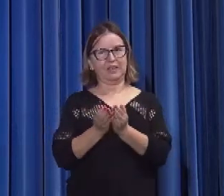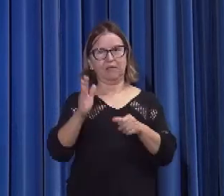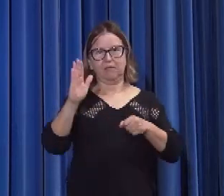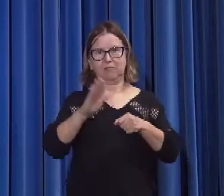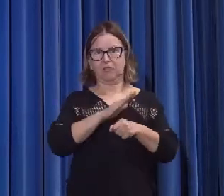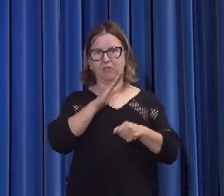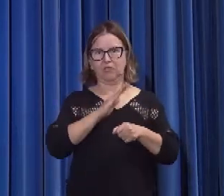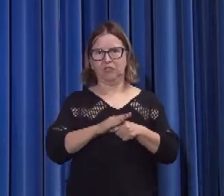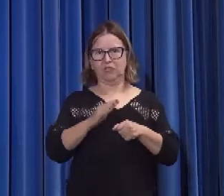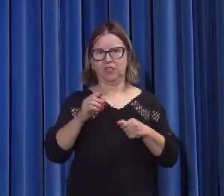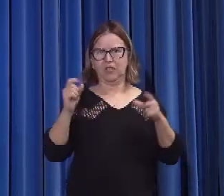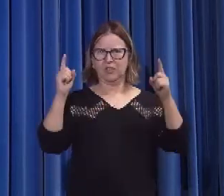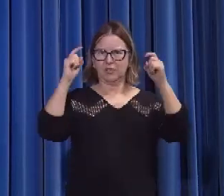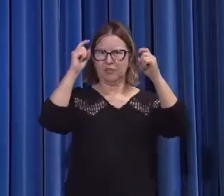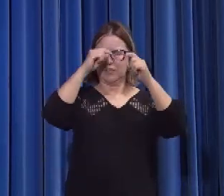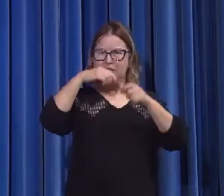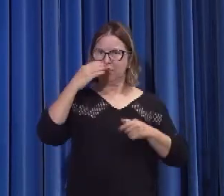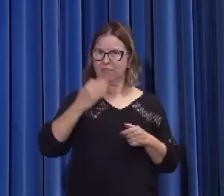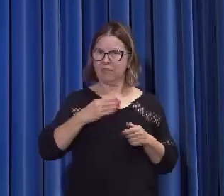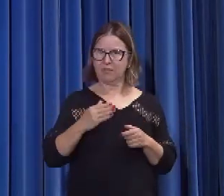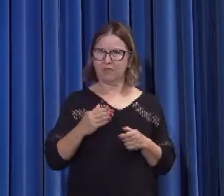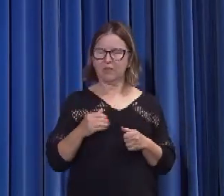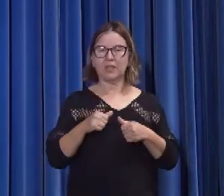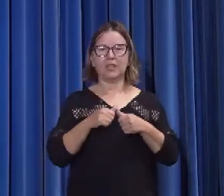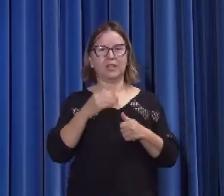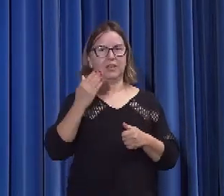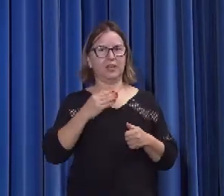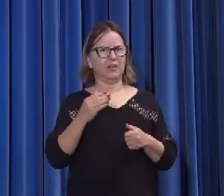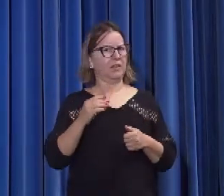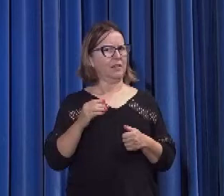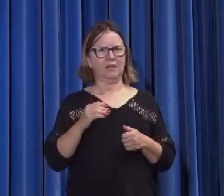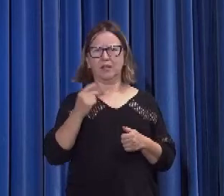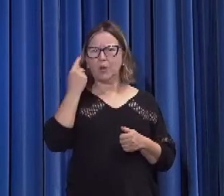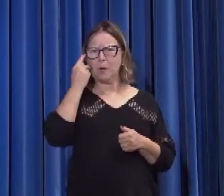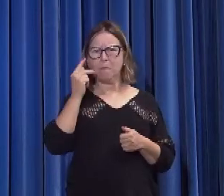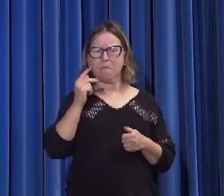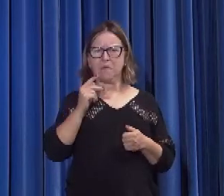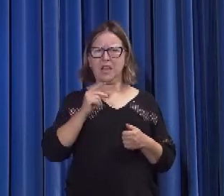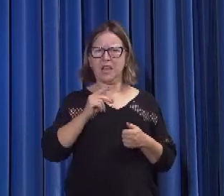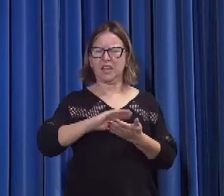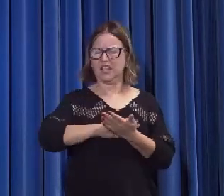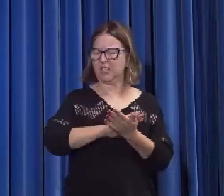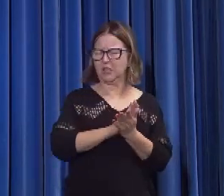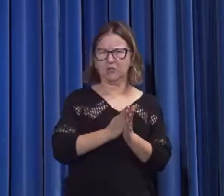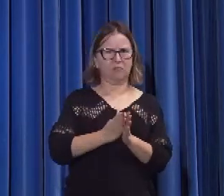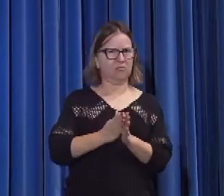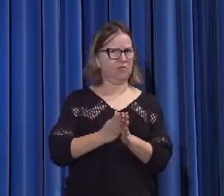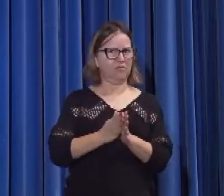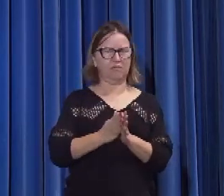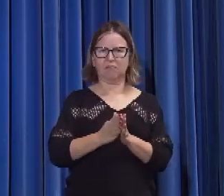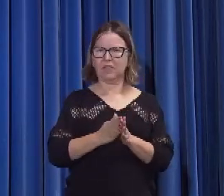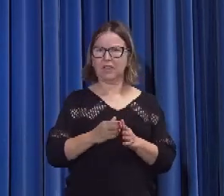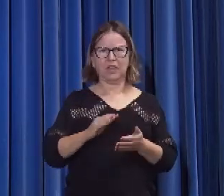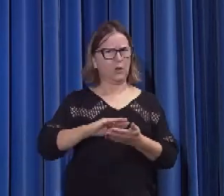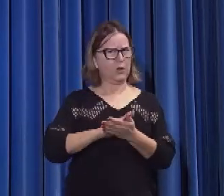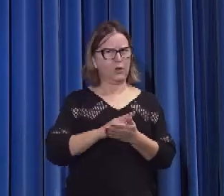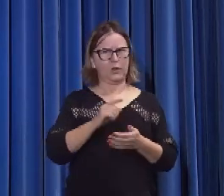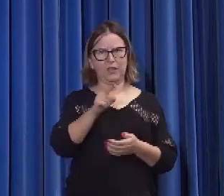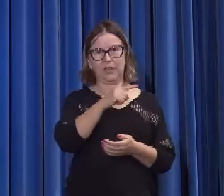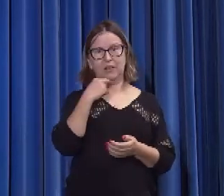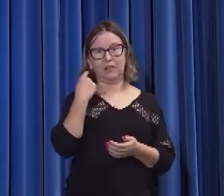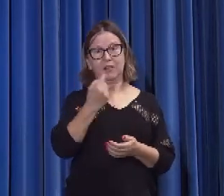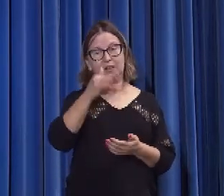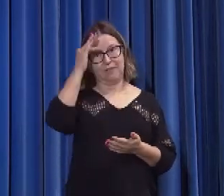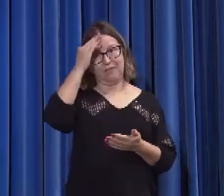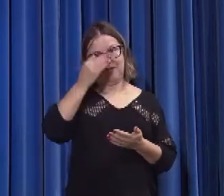e de testes. E esses testes não são para nos destruir, nem para destruir nossa fé, mas para que